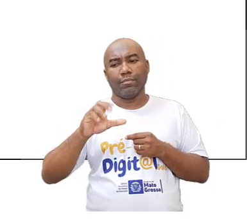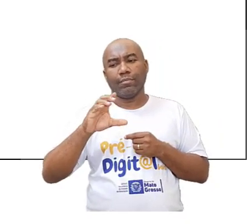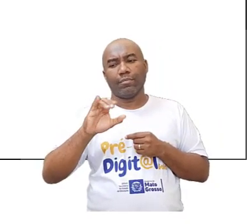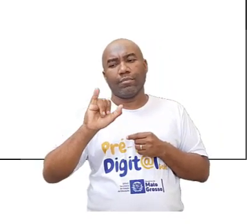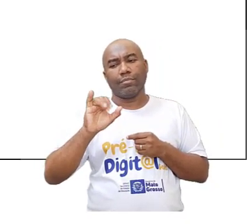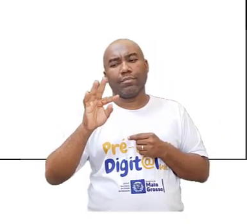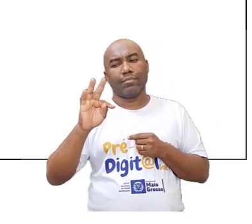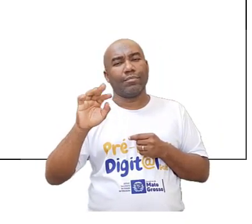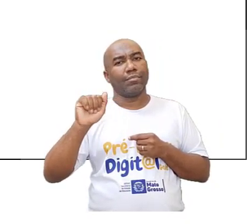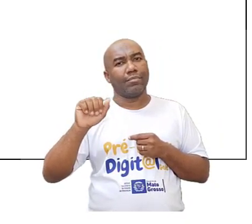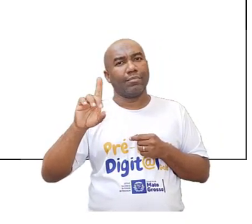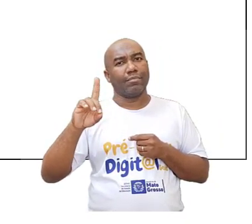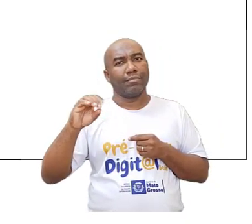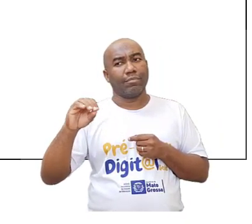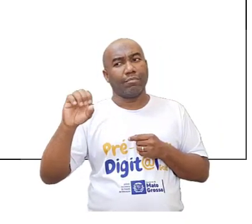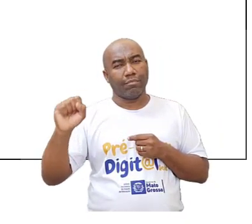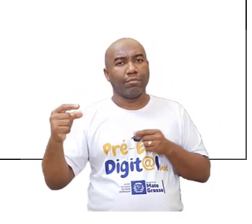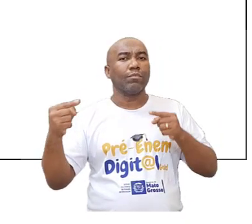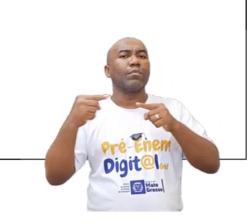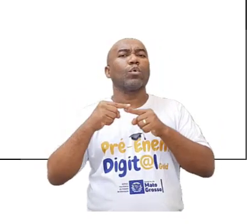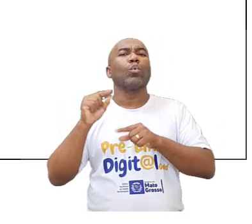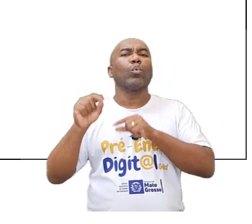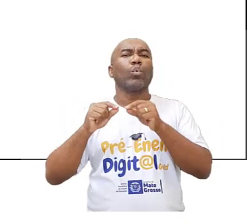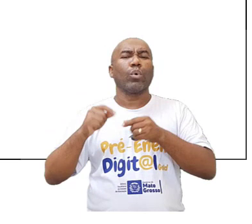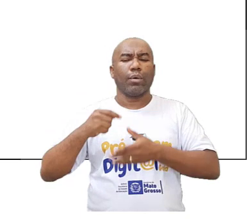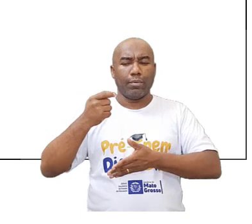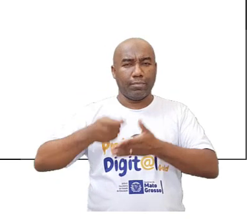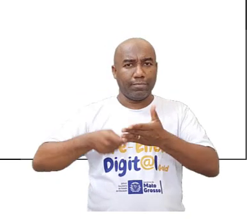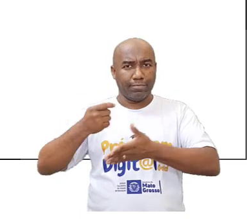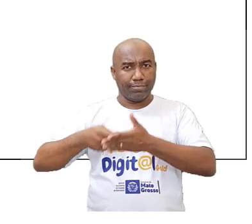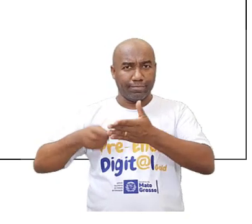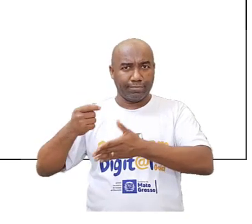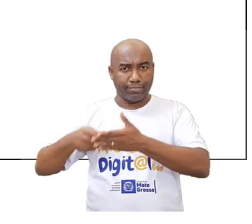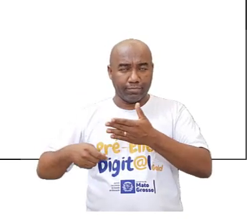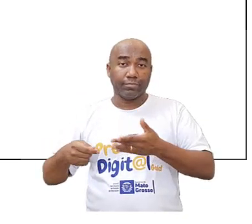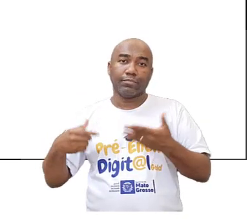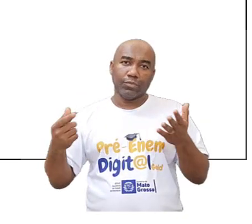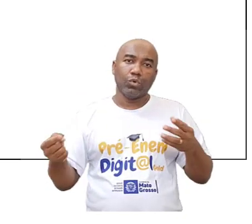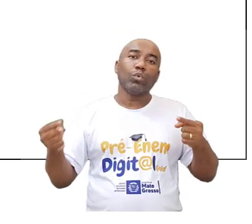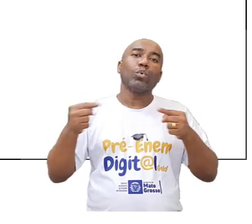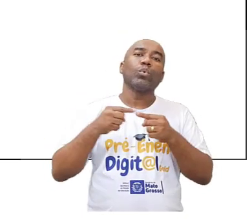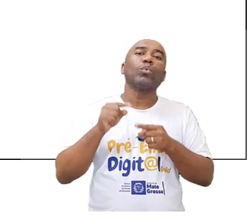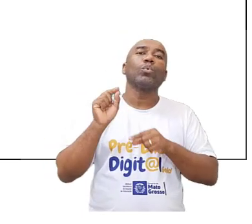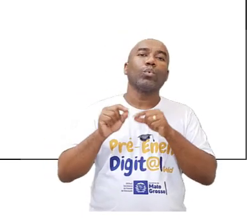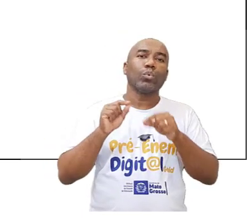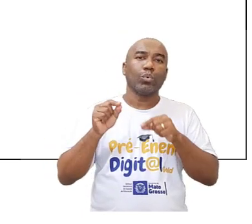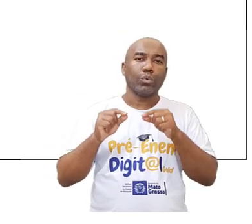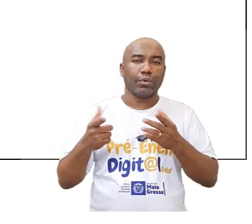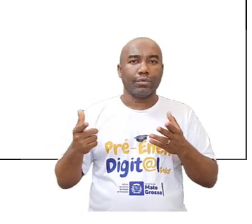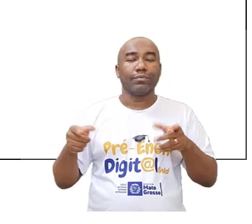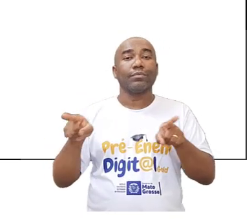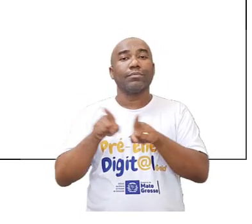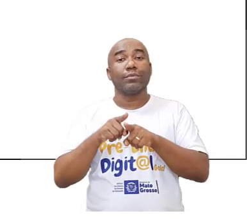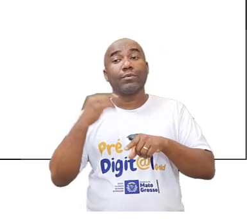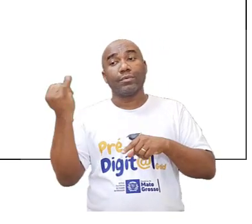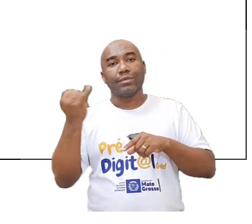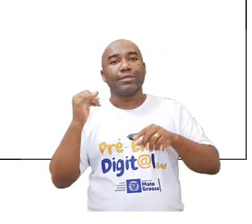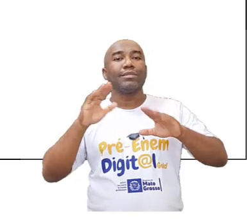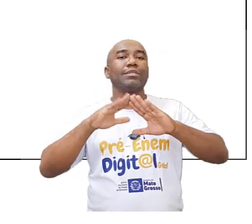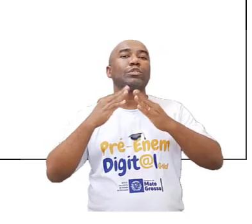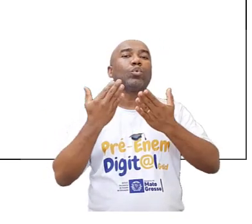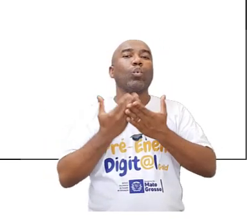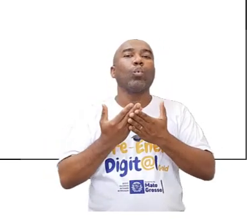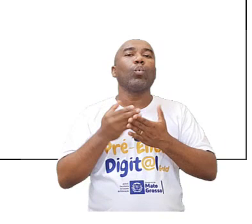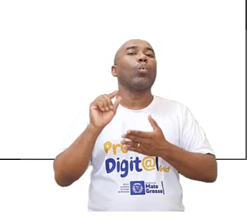acima. Então ela também está retomando o texto acima. E ela diz, faz-se necessário que a